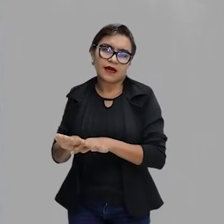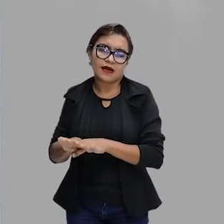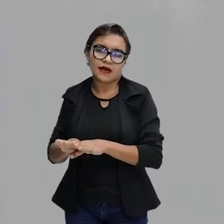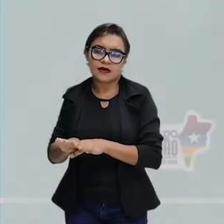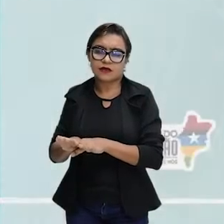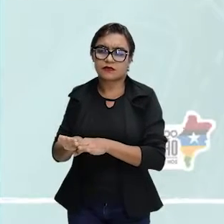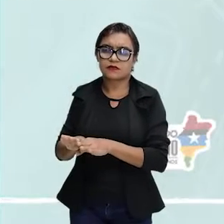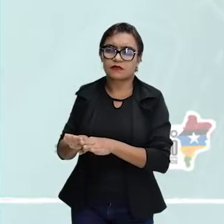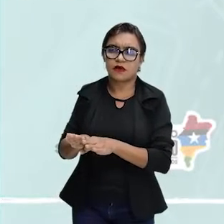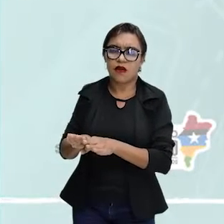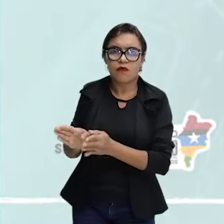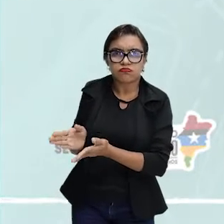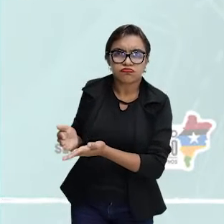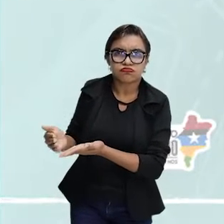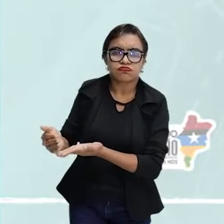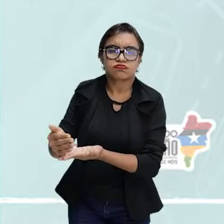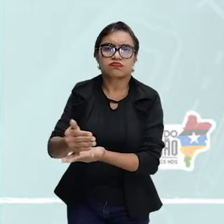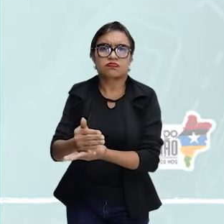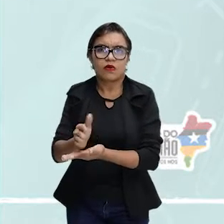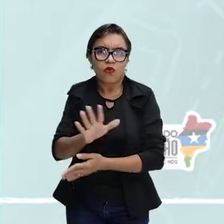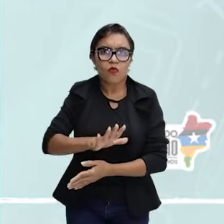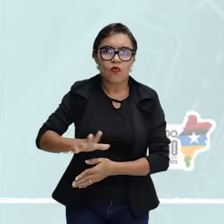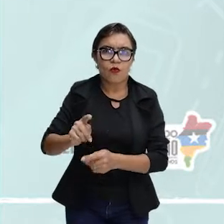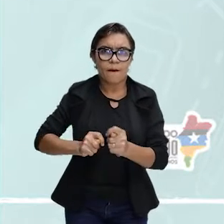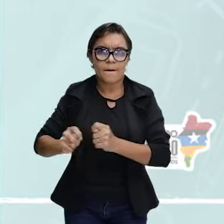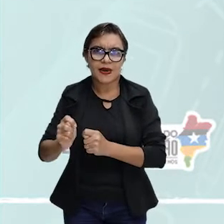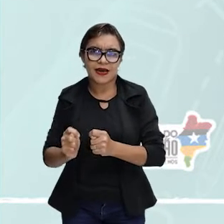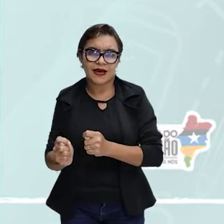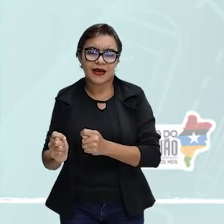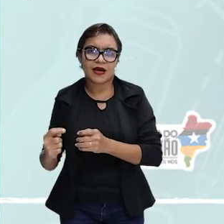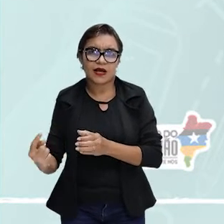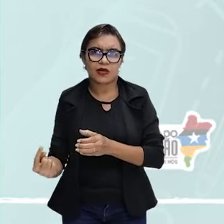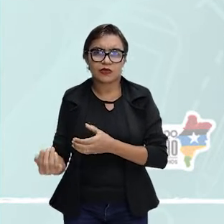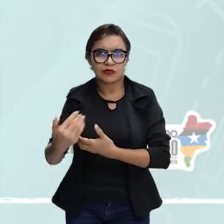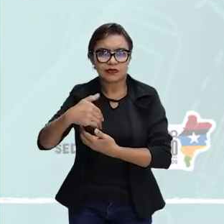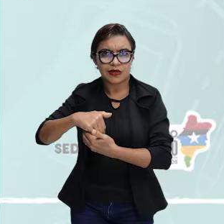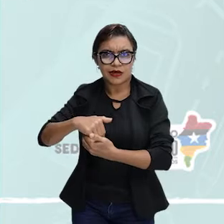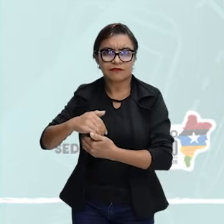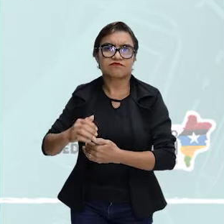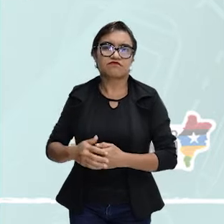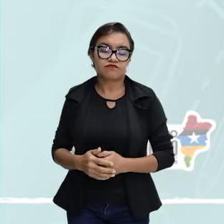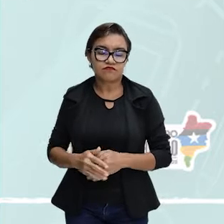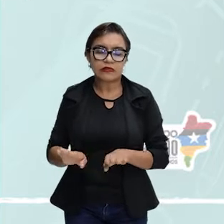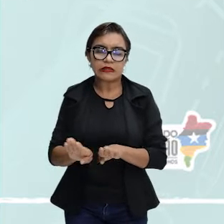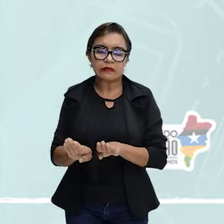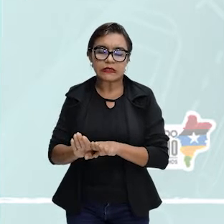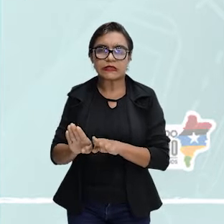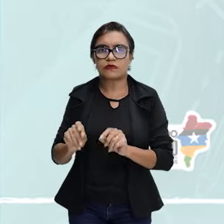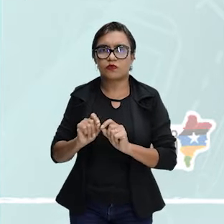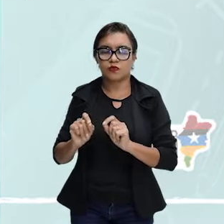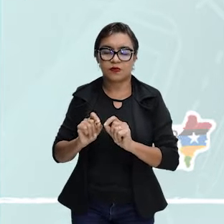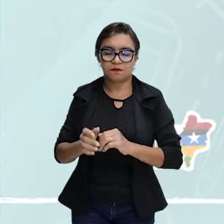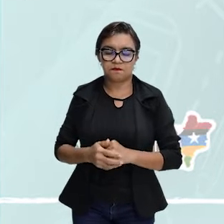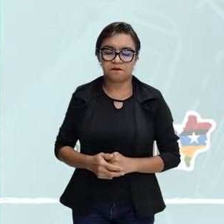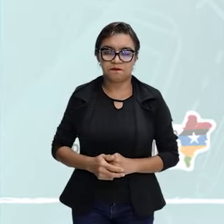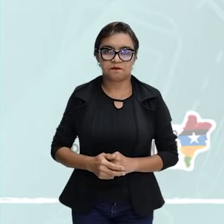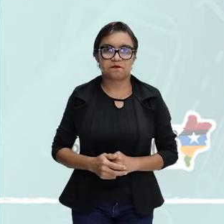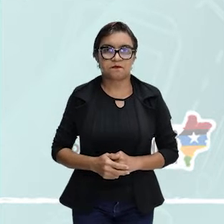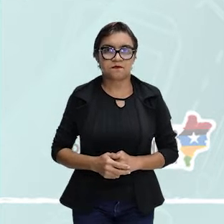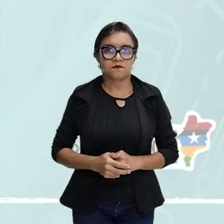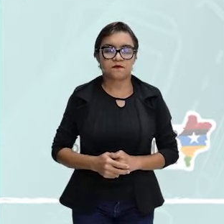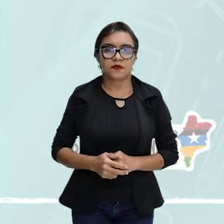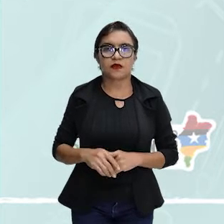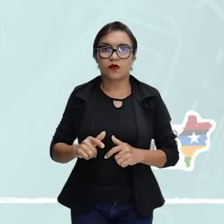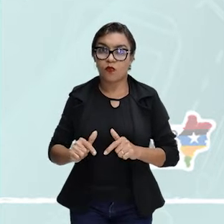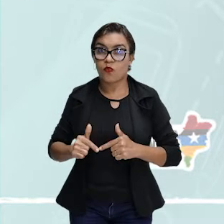interno, é para uma pecuária também de subsistência, né? Para o consumo local ali, tá? Então, nesse caso, a